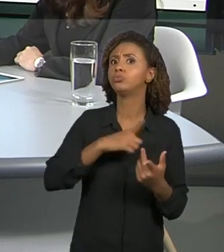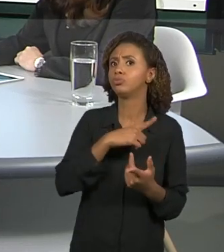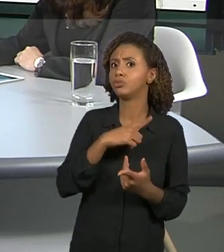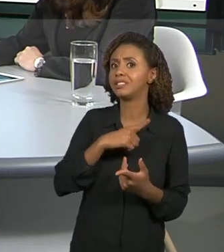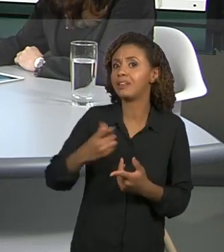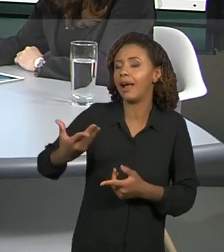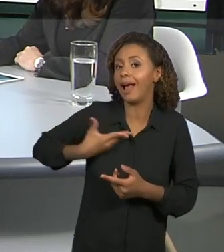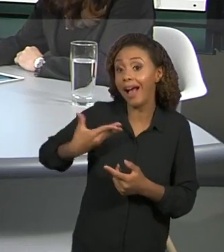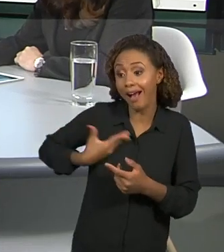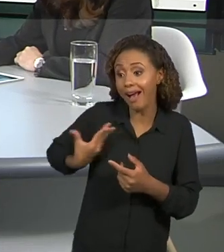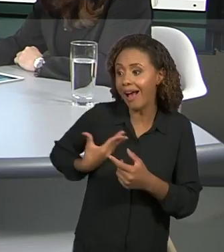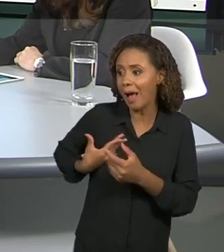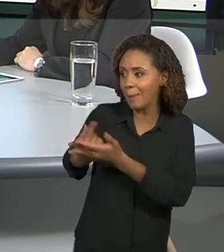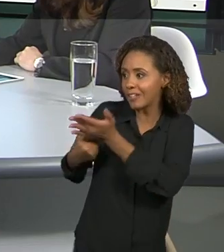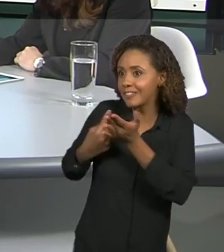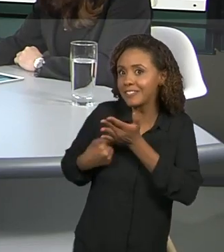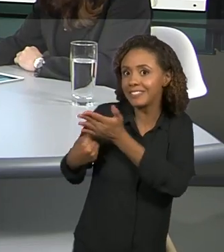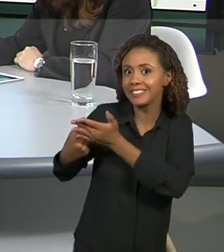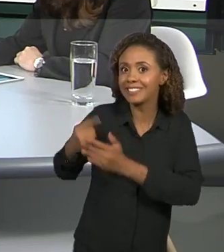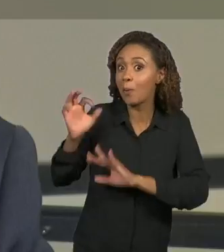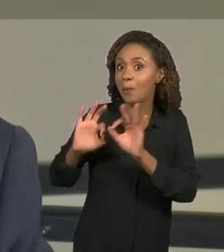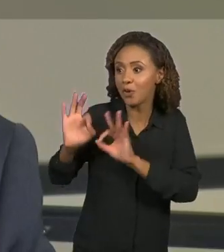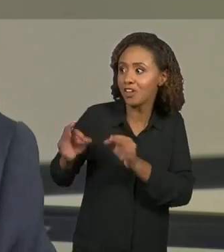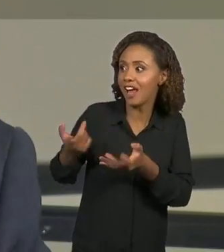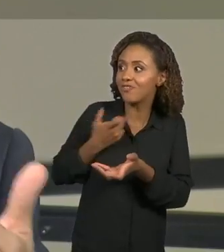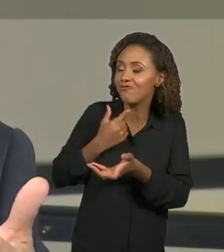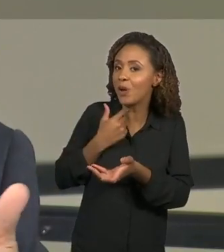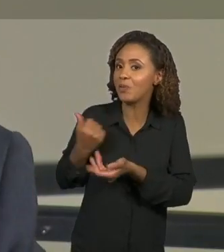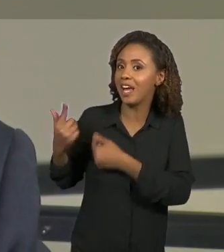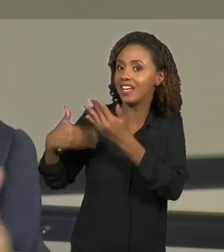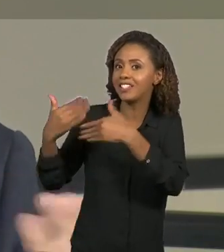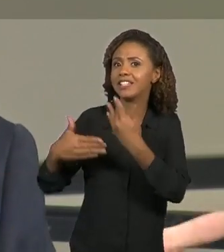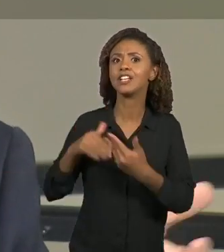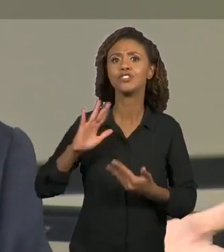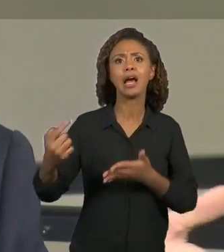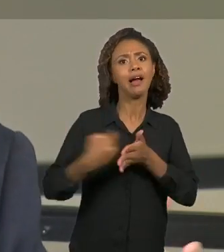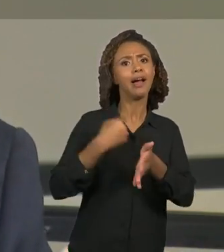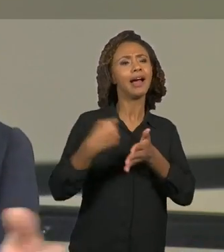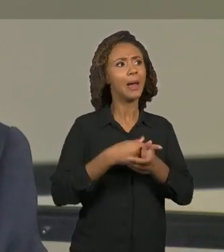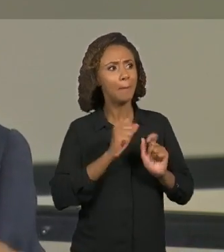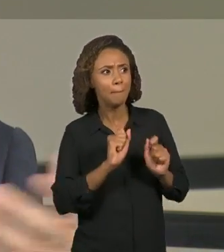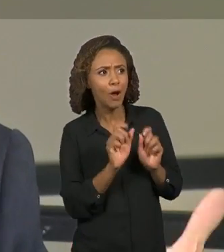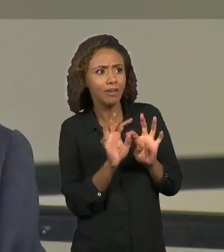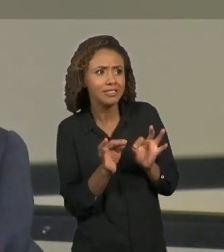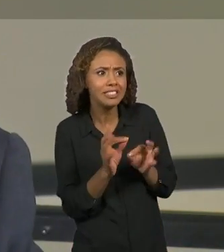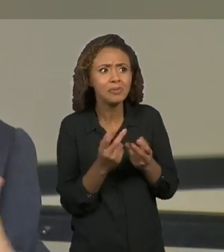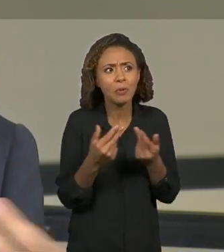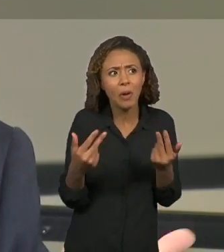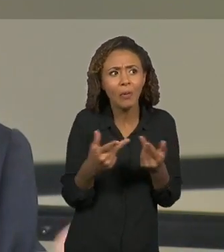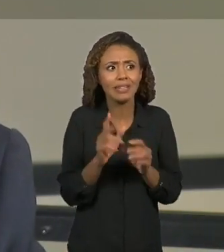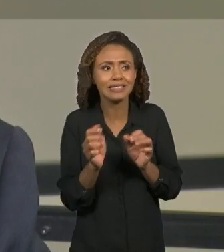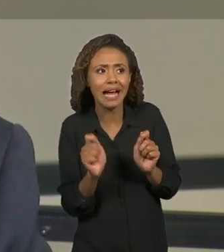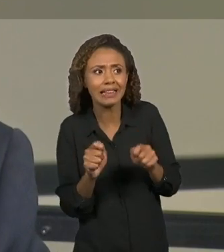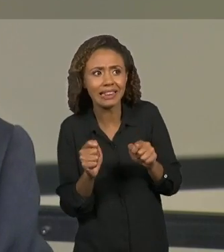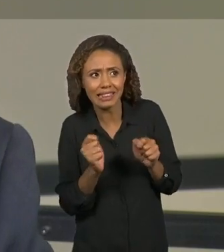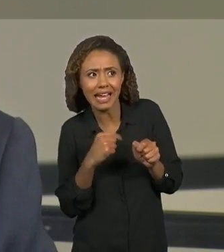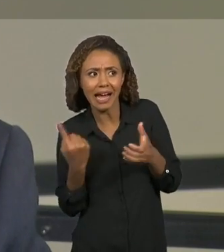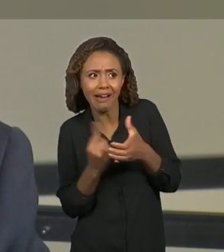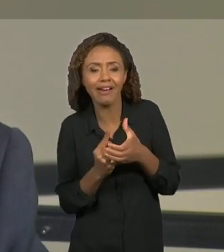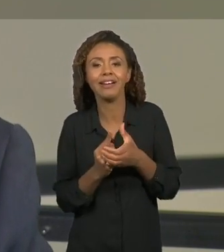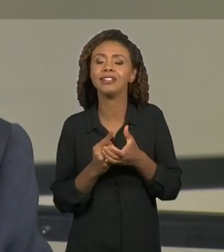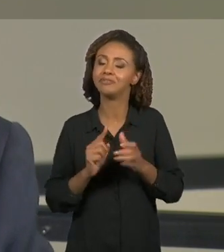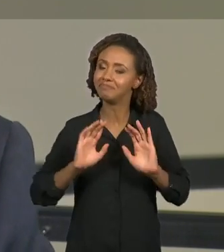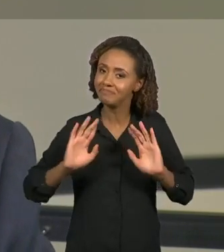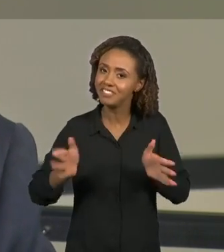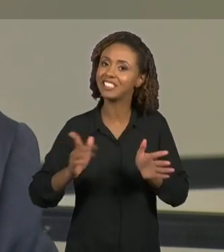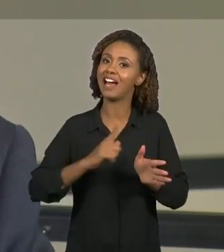amigos que já tem uma ideia de um negócio que quer desenvolver né já até nos questionar lavar pode ser mais que sim que tava dando a certeza tem pessoas que já estão